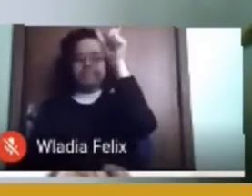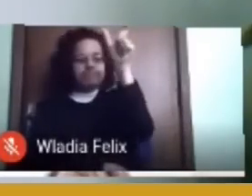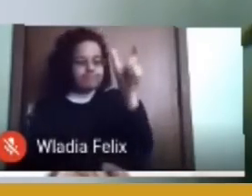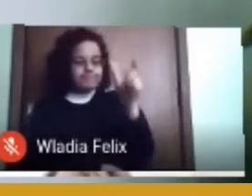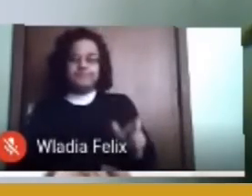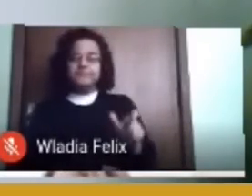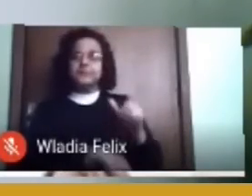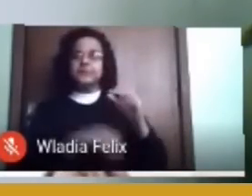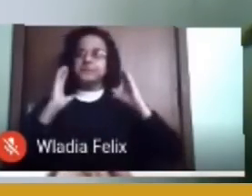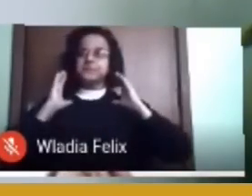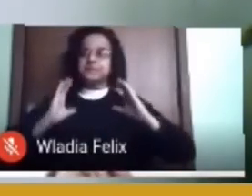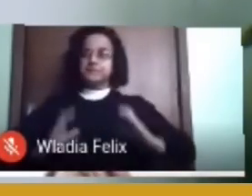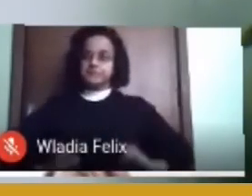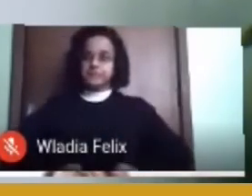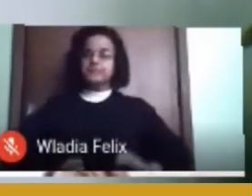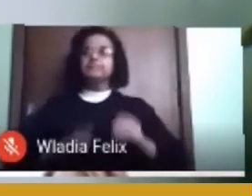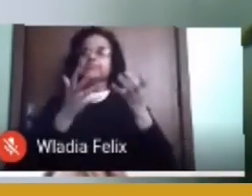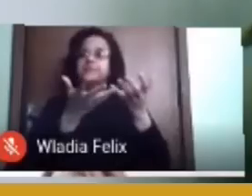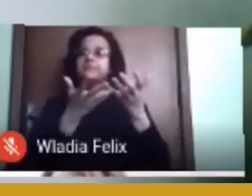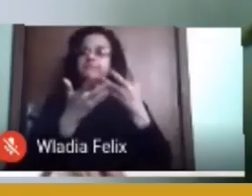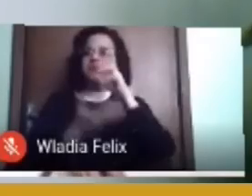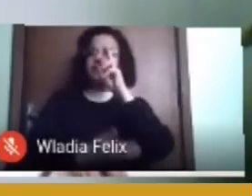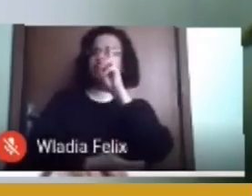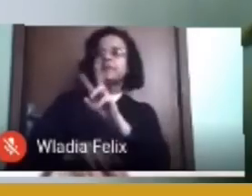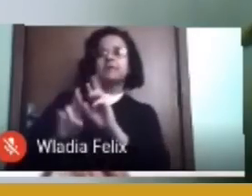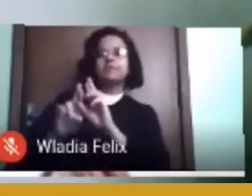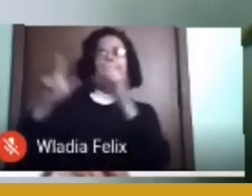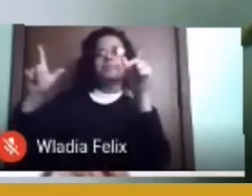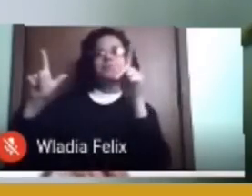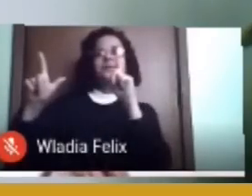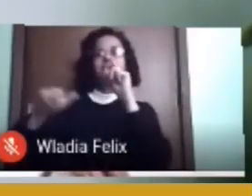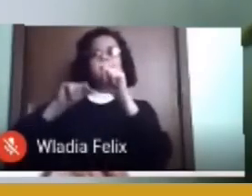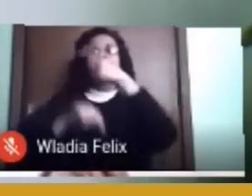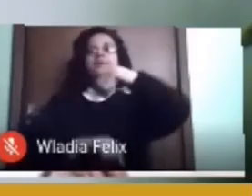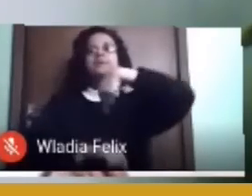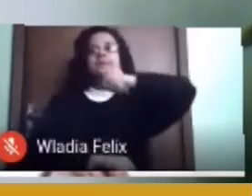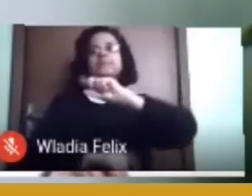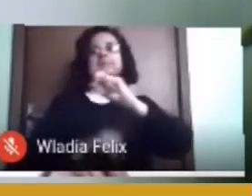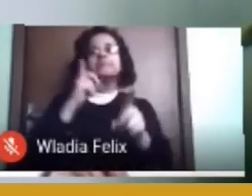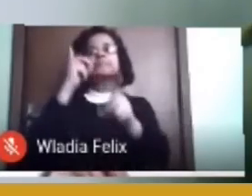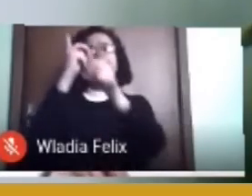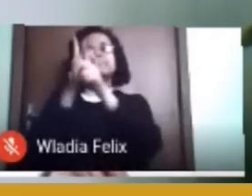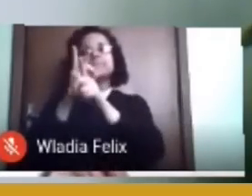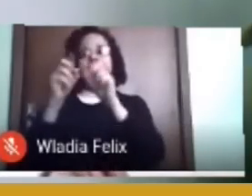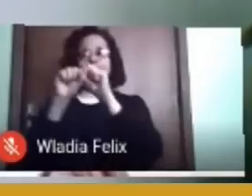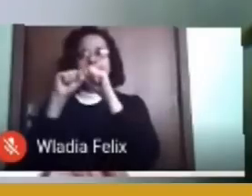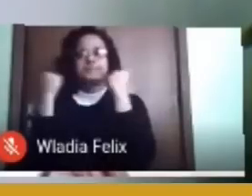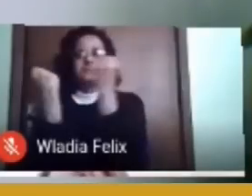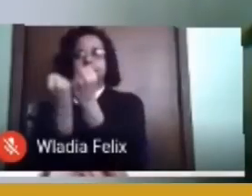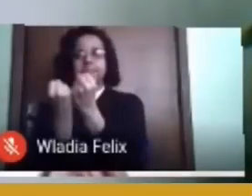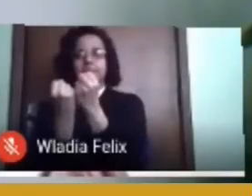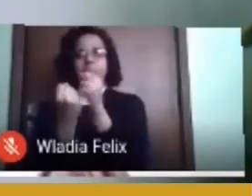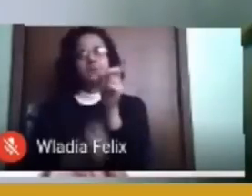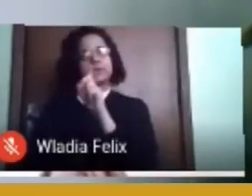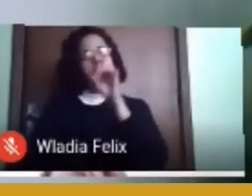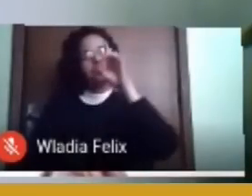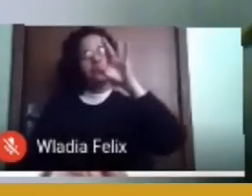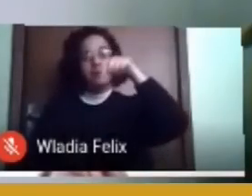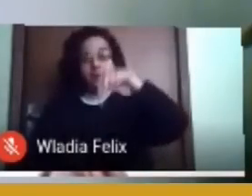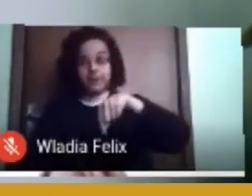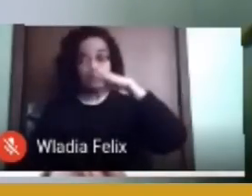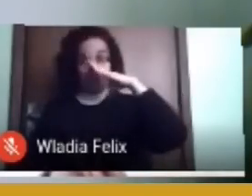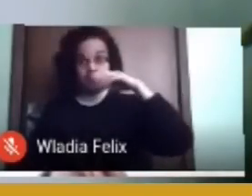um modo geral, na nossa sociedade. Não só aqui no nosso município, mas em todo o Paraná. Ele tem essa luta, essa busca, é um dos